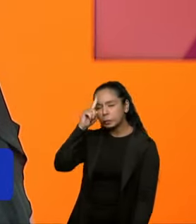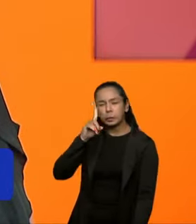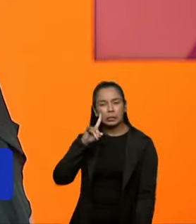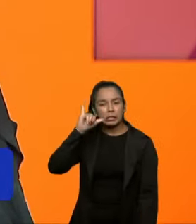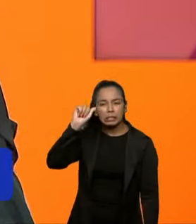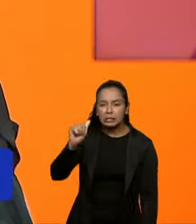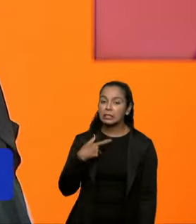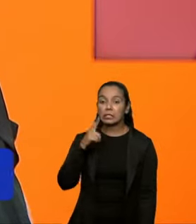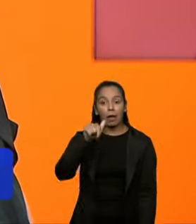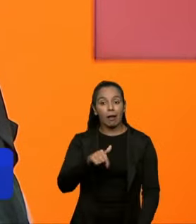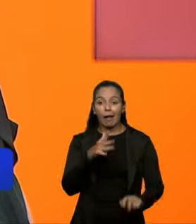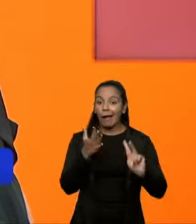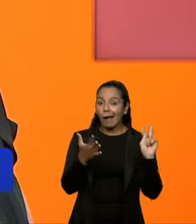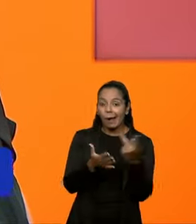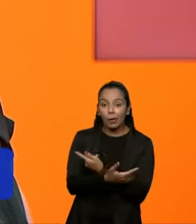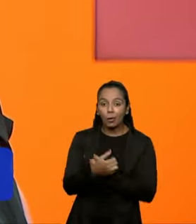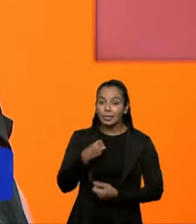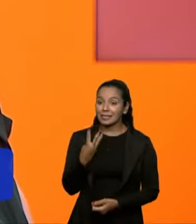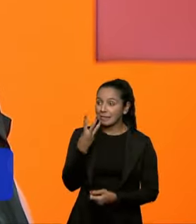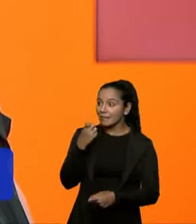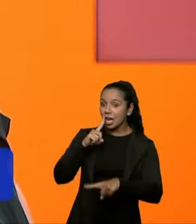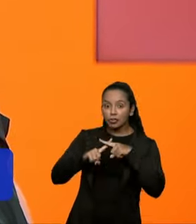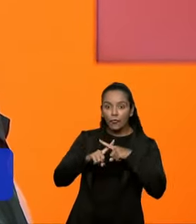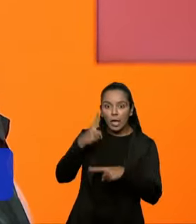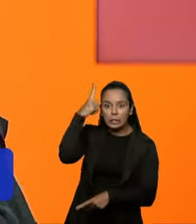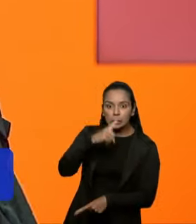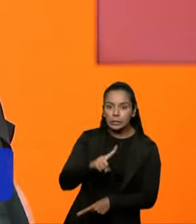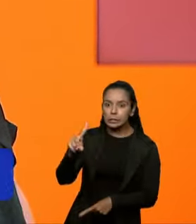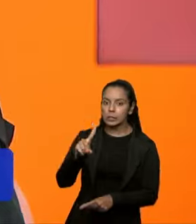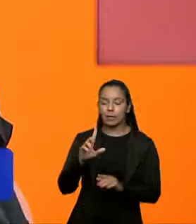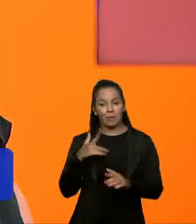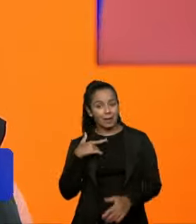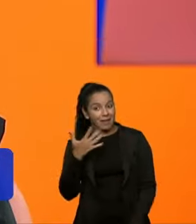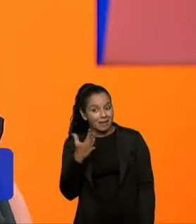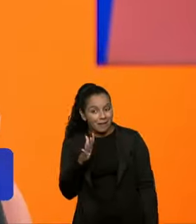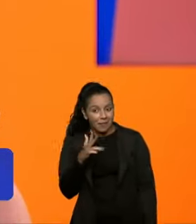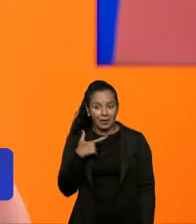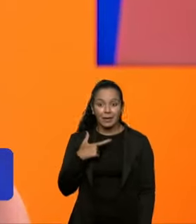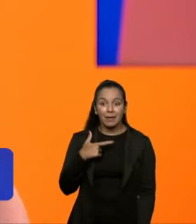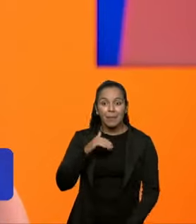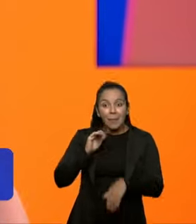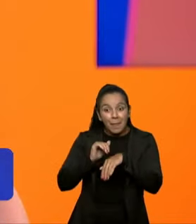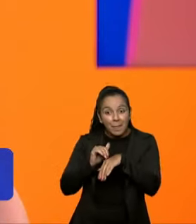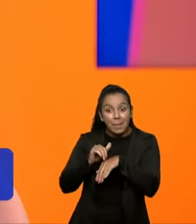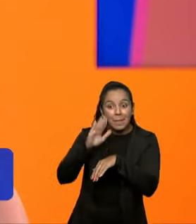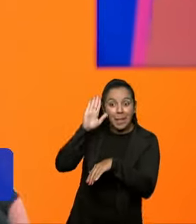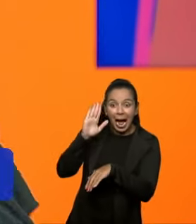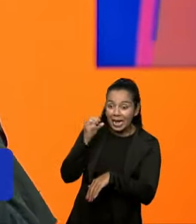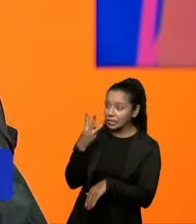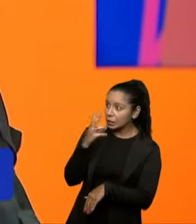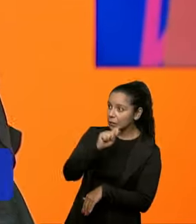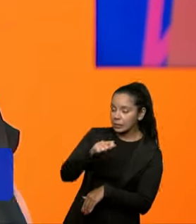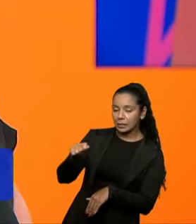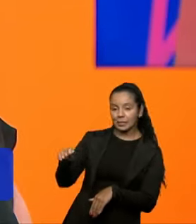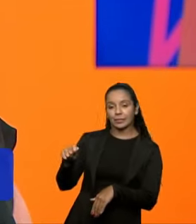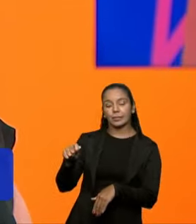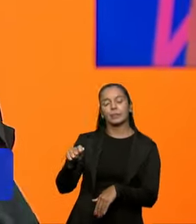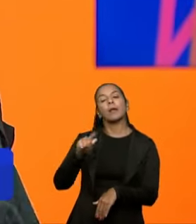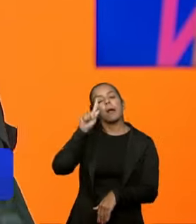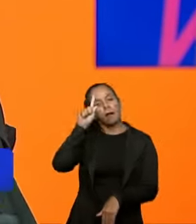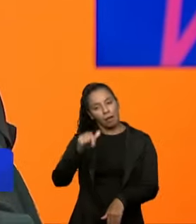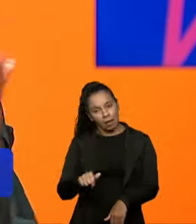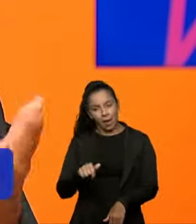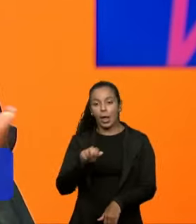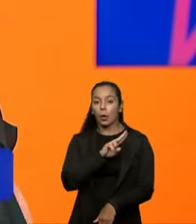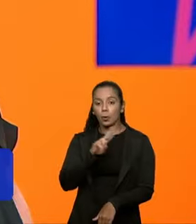acontecendo 3 vezes por semana, pelo menos, por mais de 3 meses, define-se